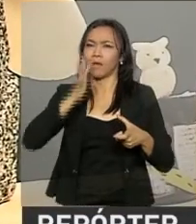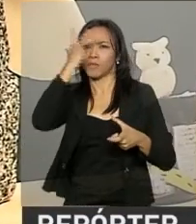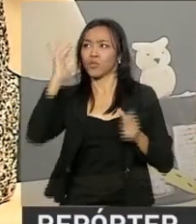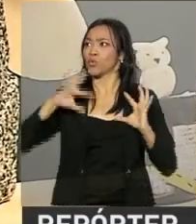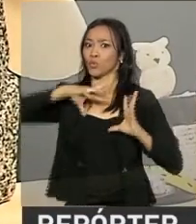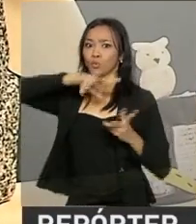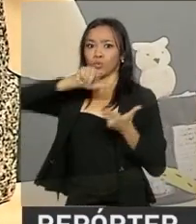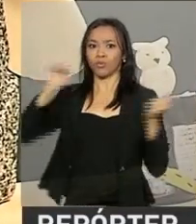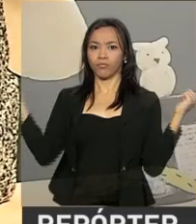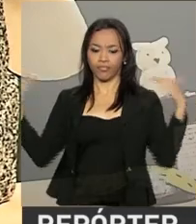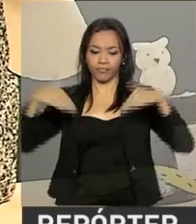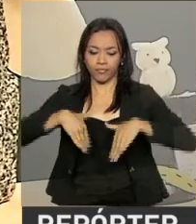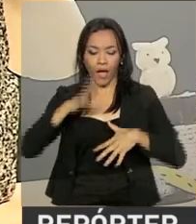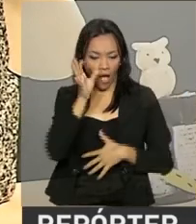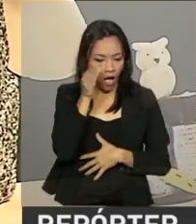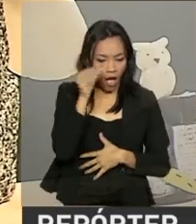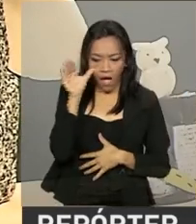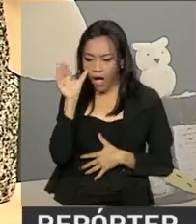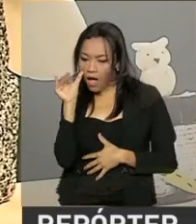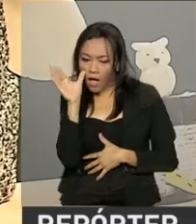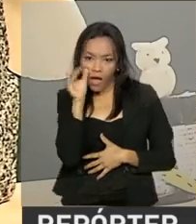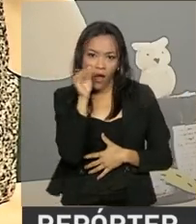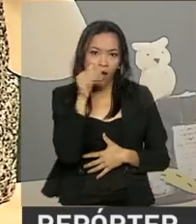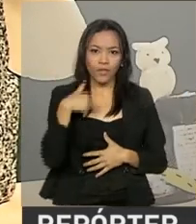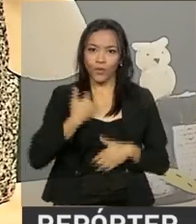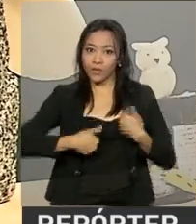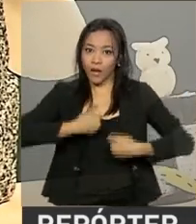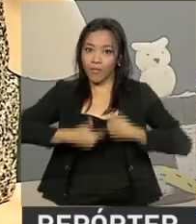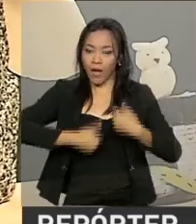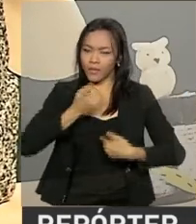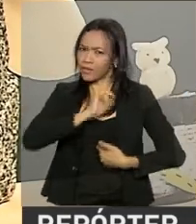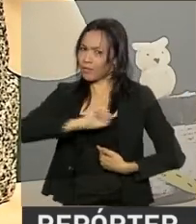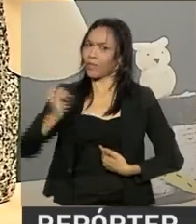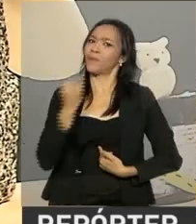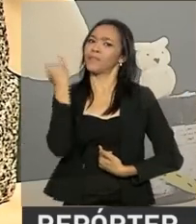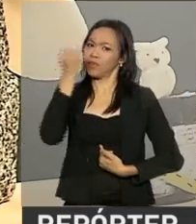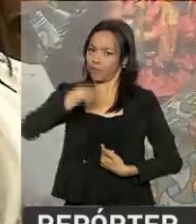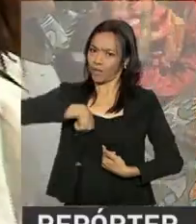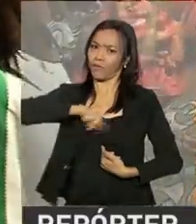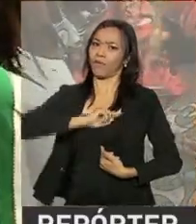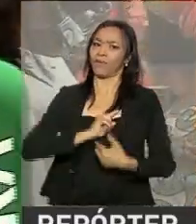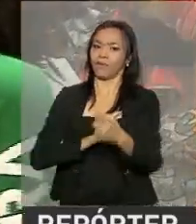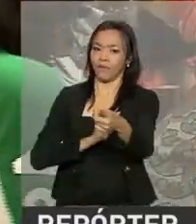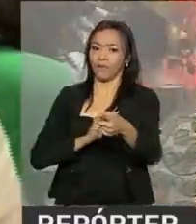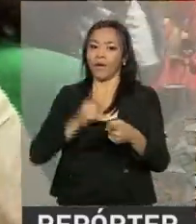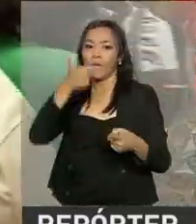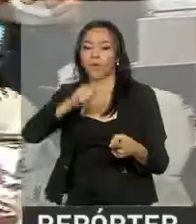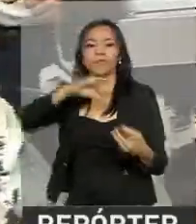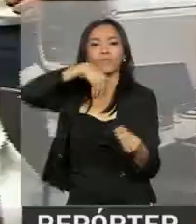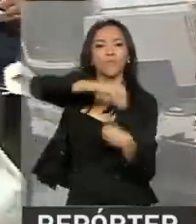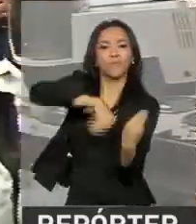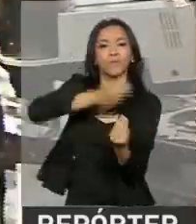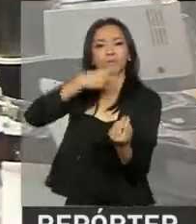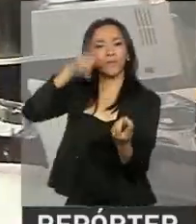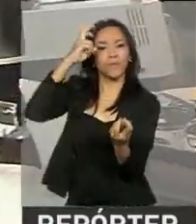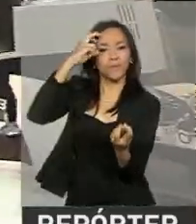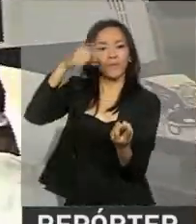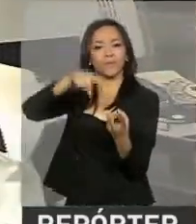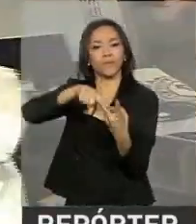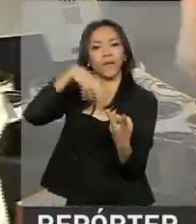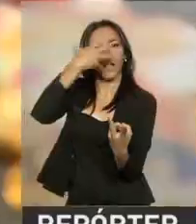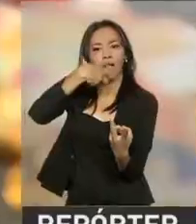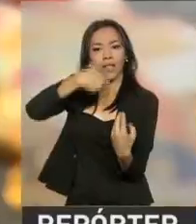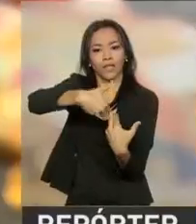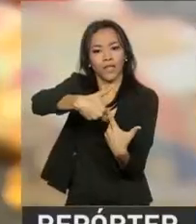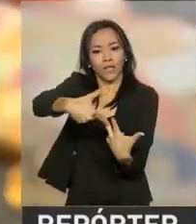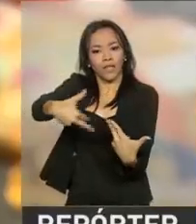são aqui estão olhando o nosso trabalho e isso é muito importante pra gente a mistura de povos de diferentes cantos do